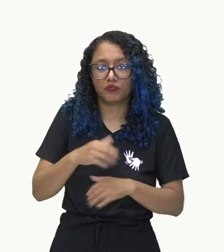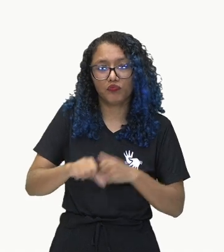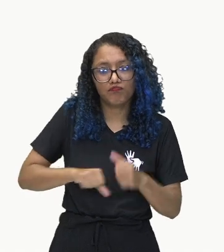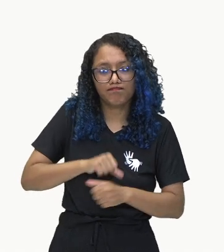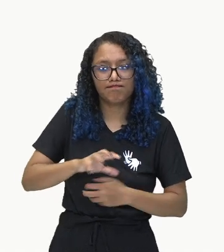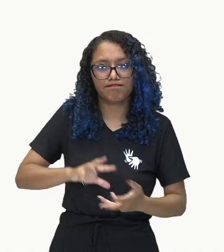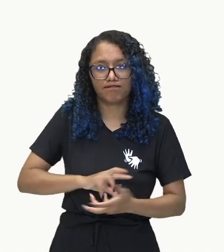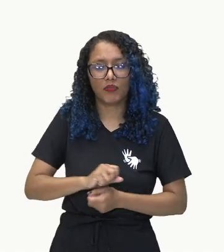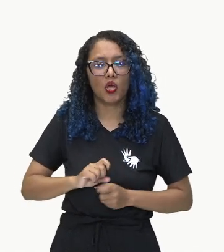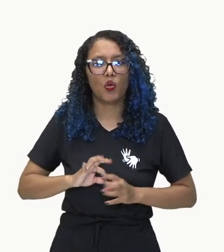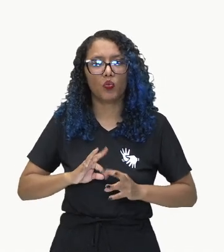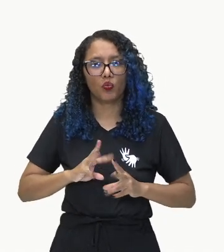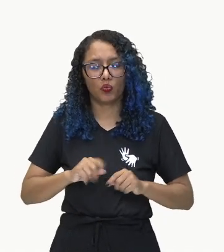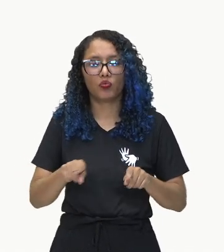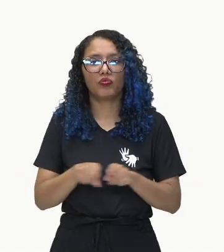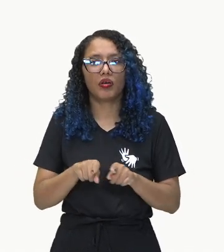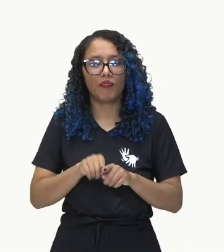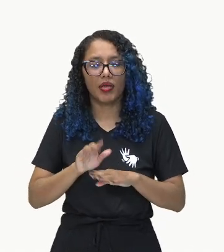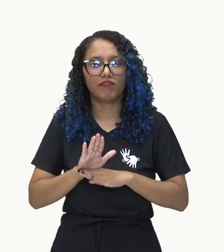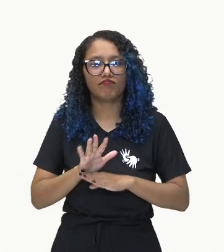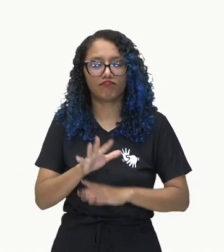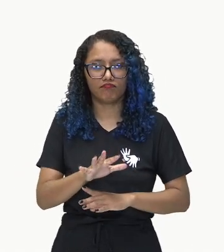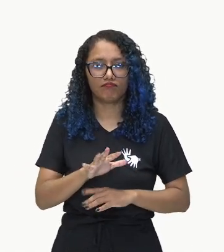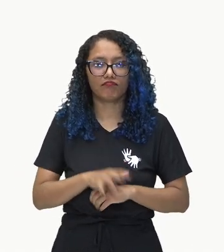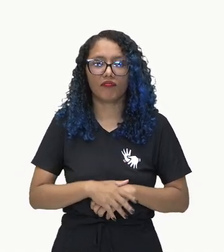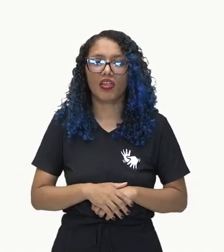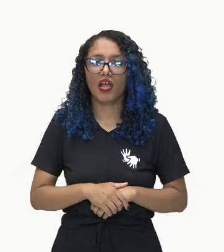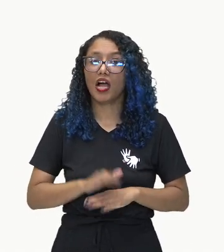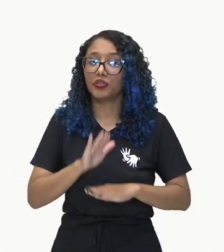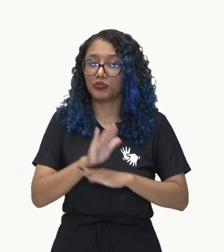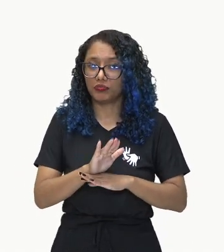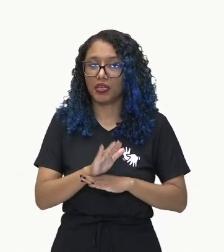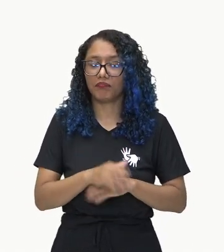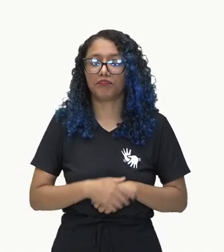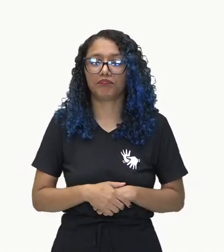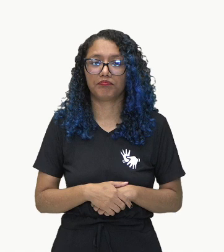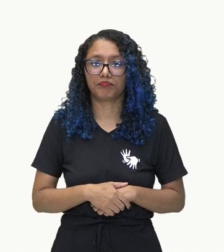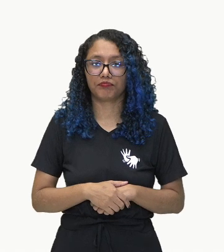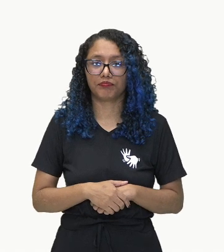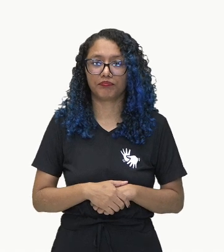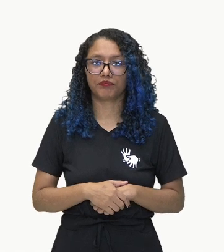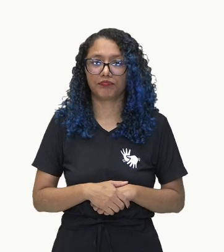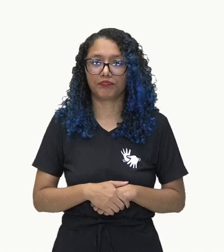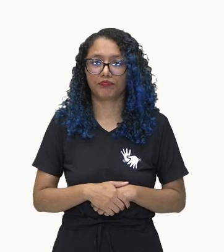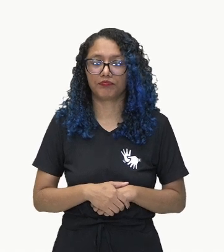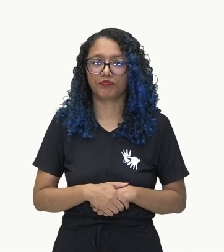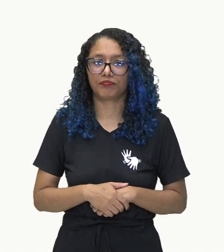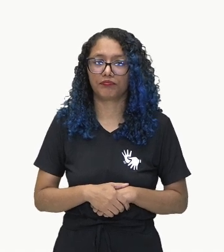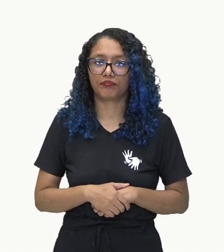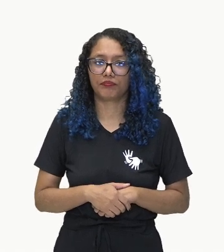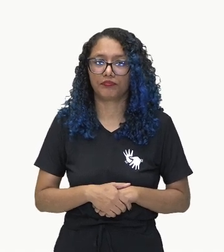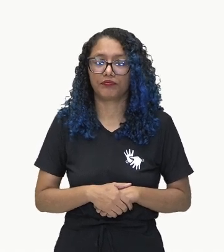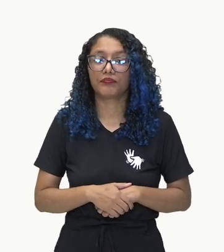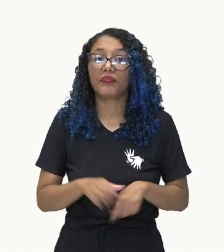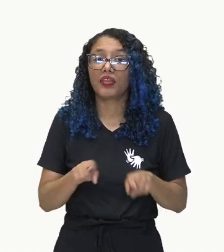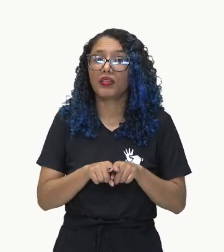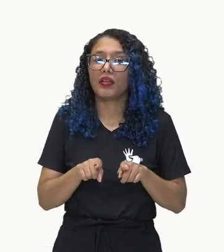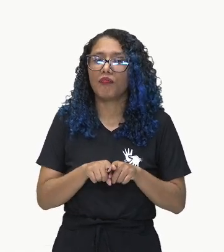foi digerido antes nos outros órgãos. Aí eu falei para vocês do quimo, né? O quimo,